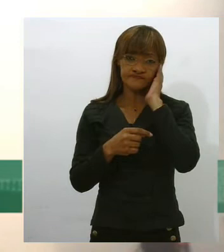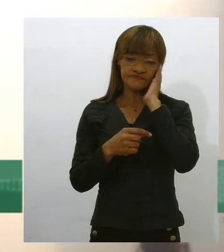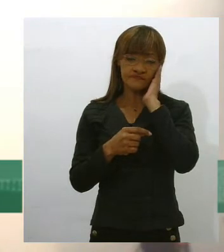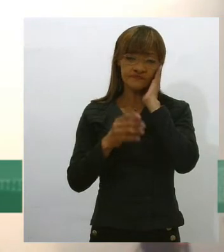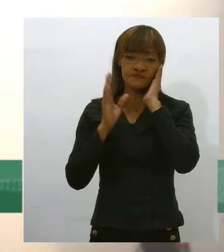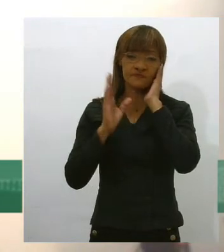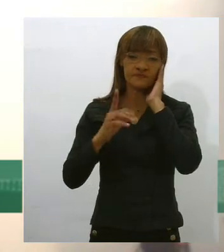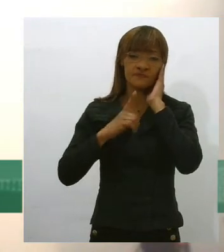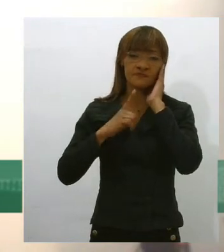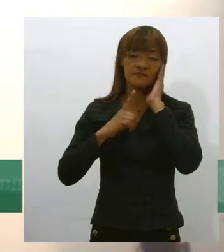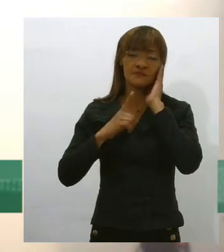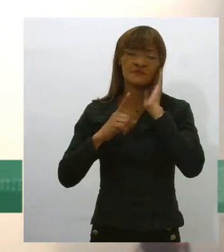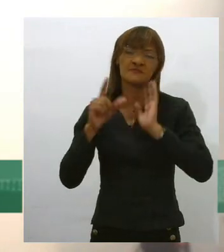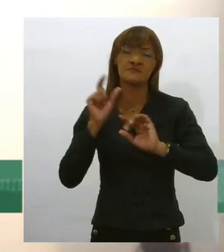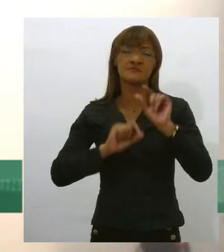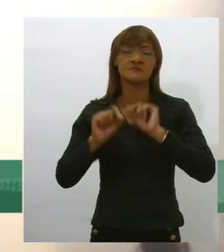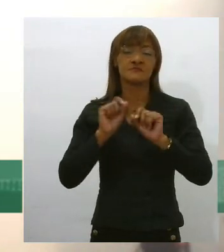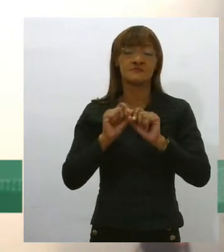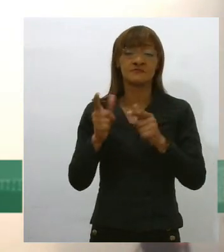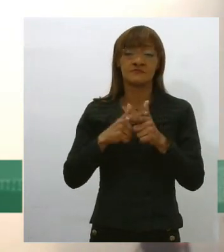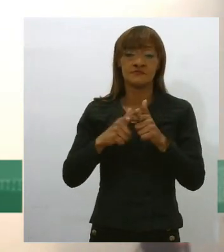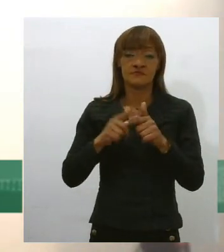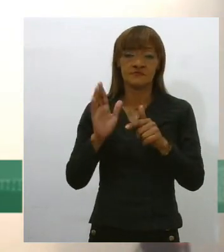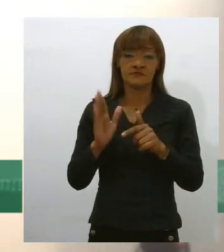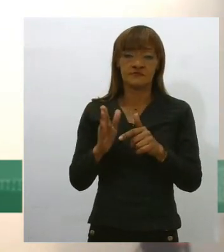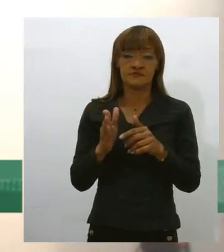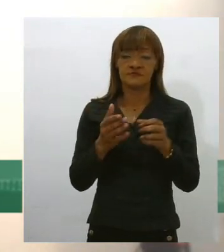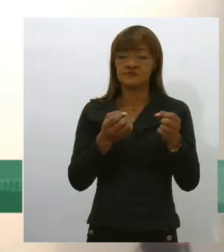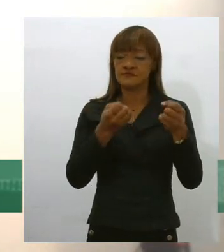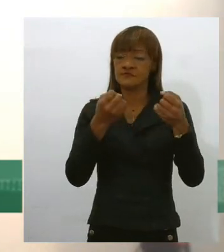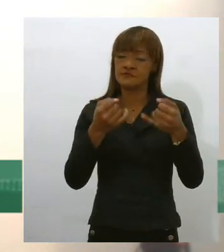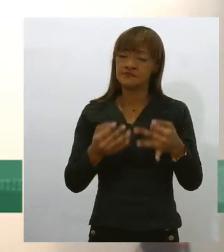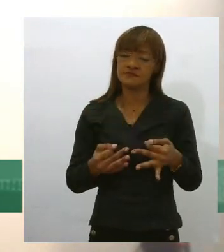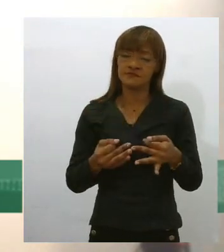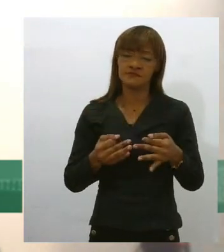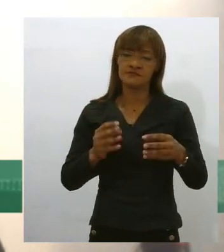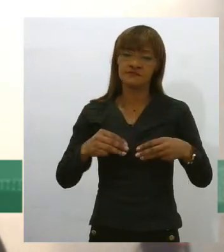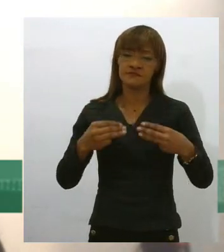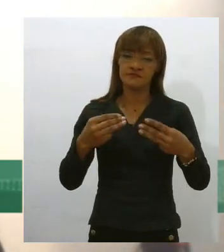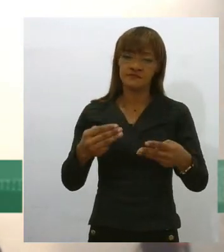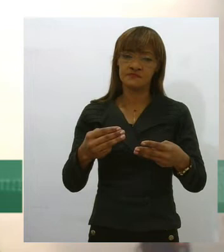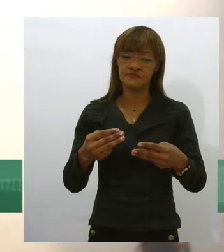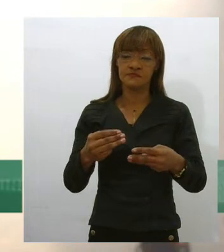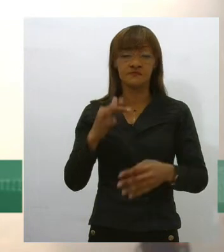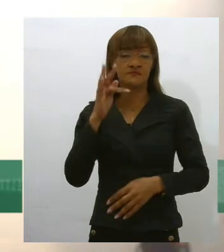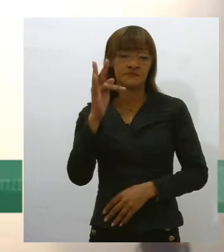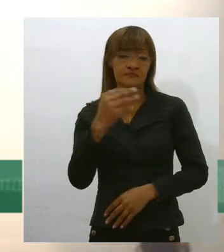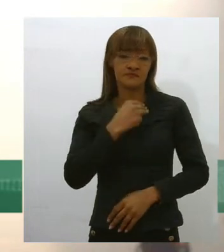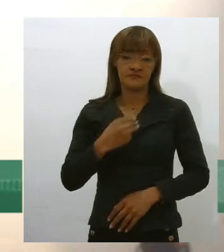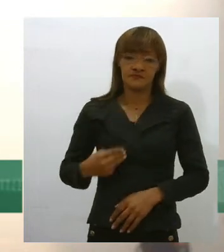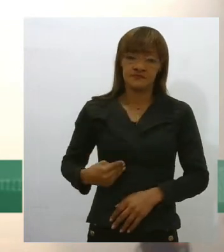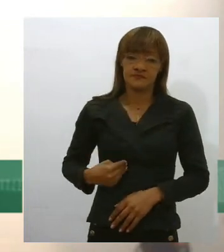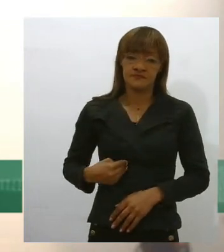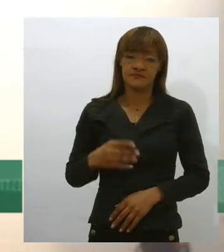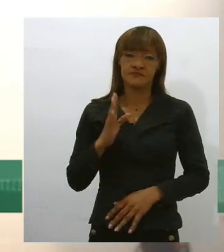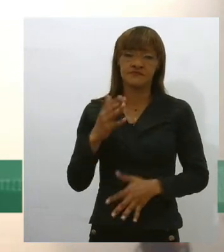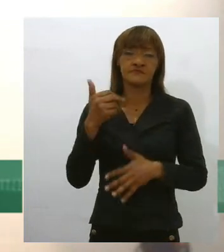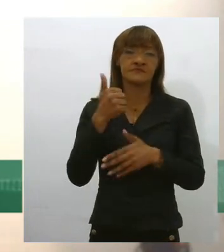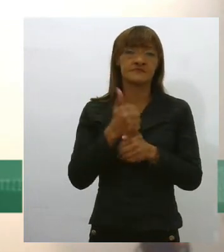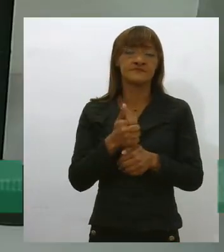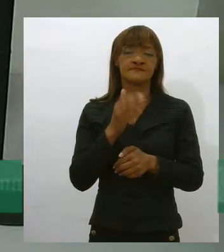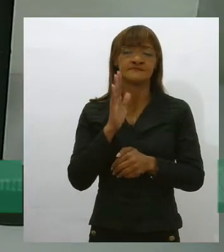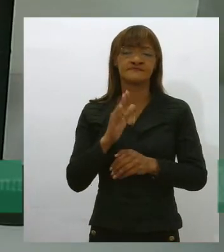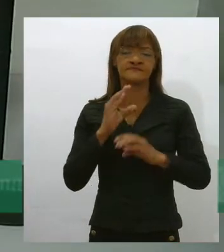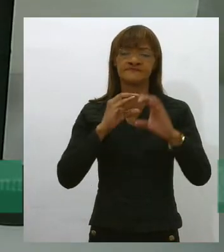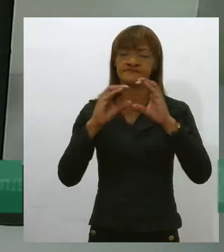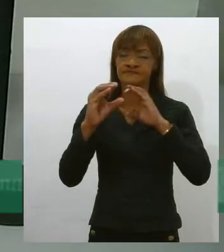povos como os problemas que precisa ser olhado pelo Ministério pela futuro Ministro ministra que vem a seguir a área das Comunicações